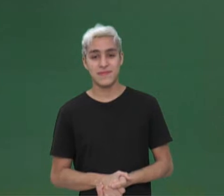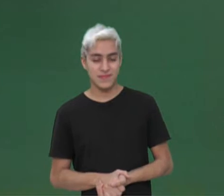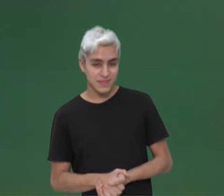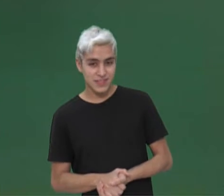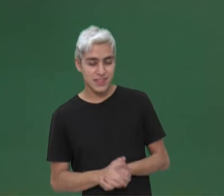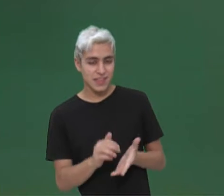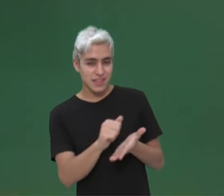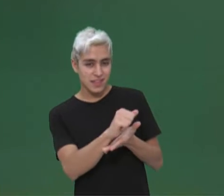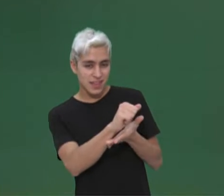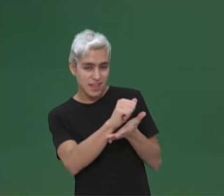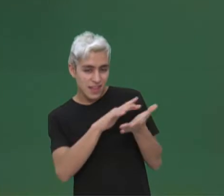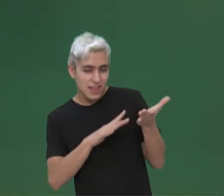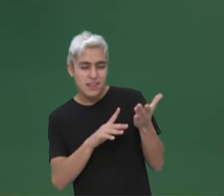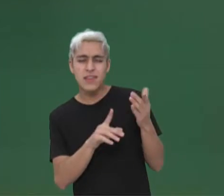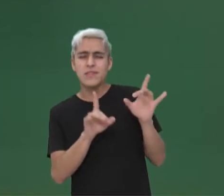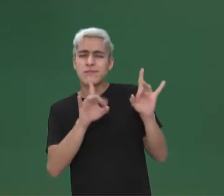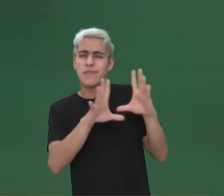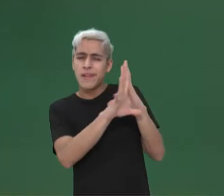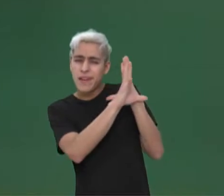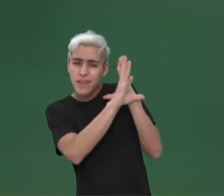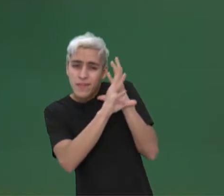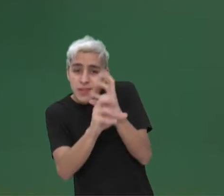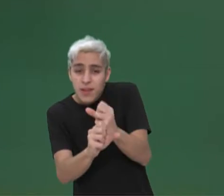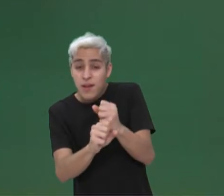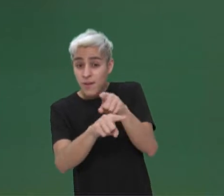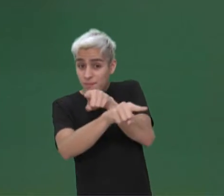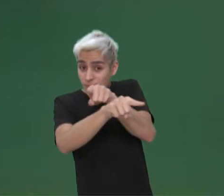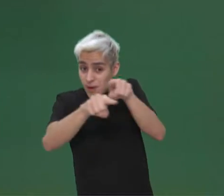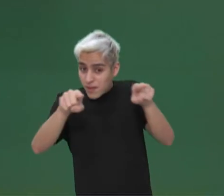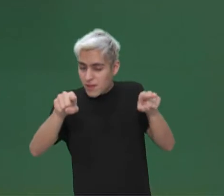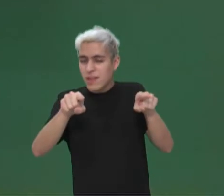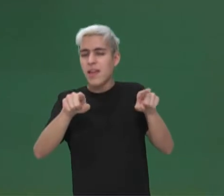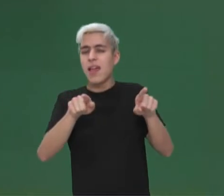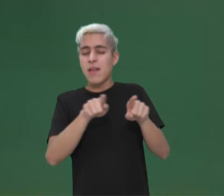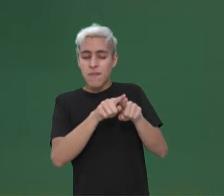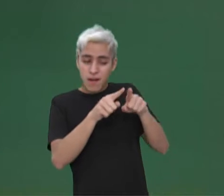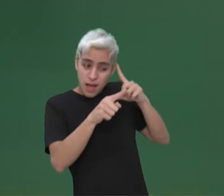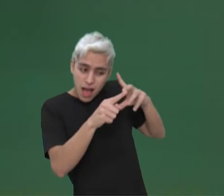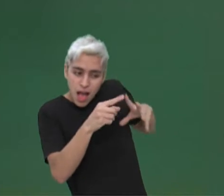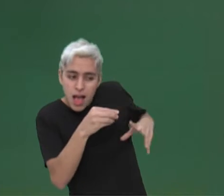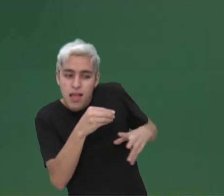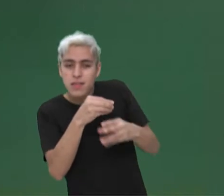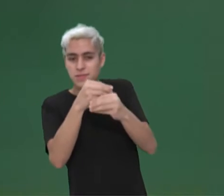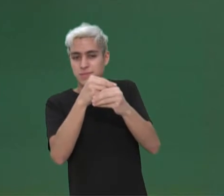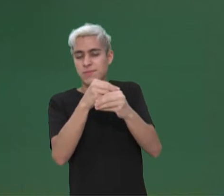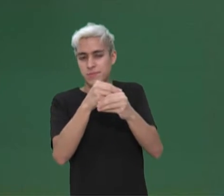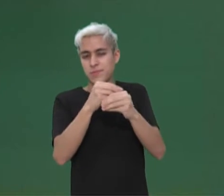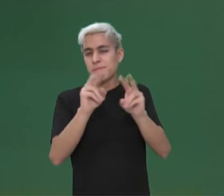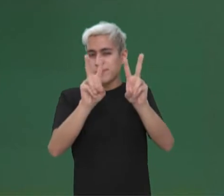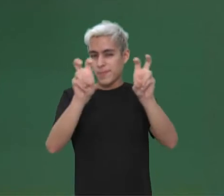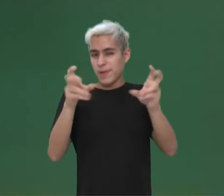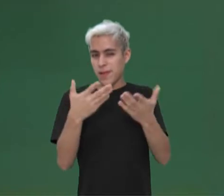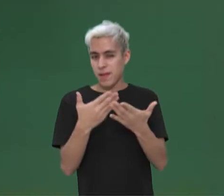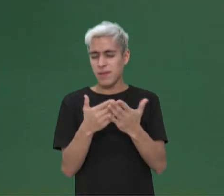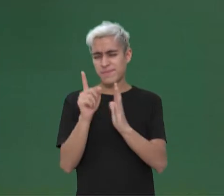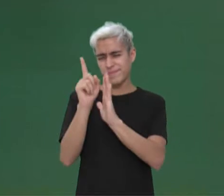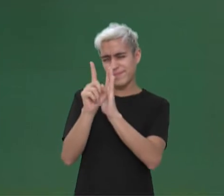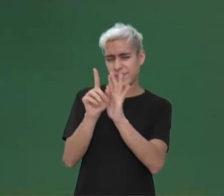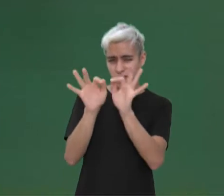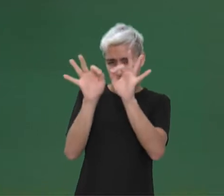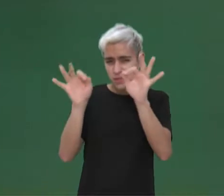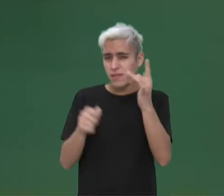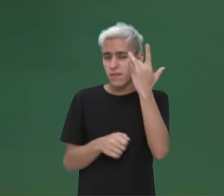um exercício de revisão para você, de reforço do que nós vimos até agora na aula. Perguntas bem